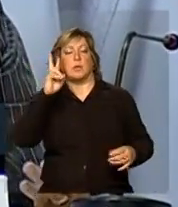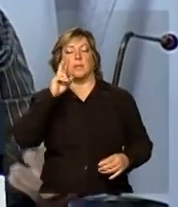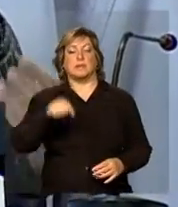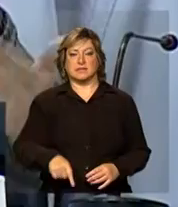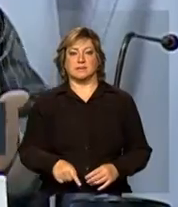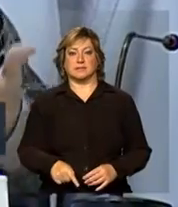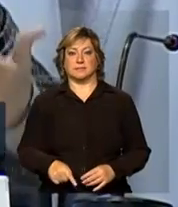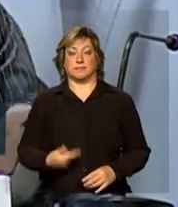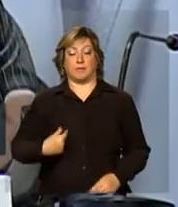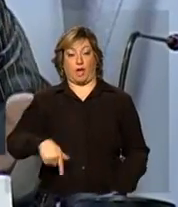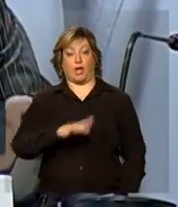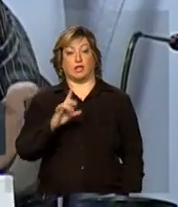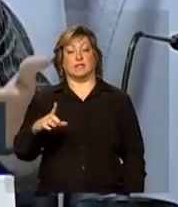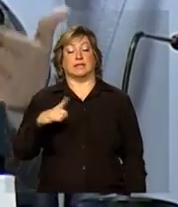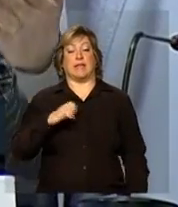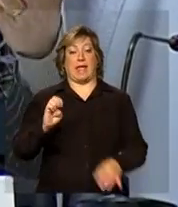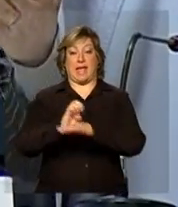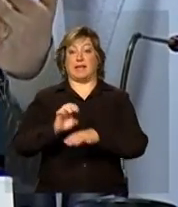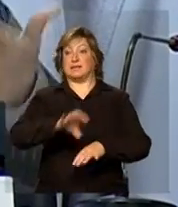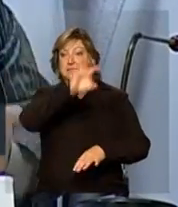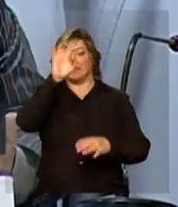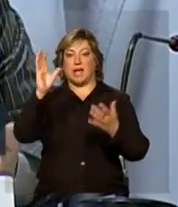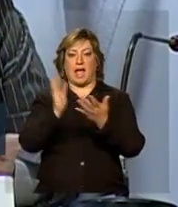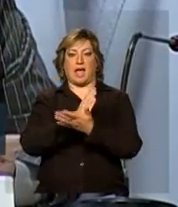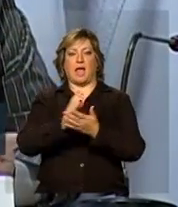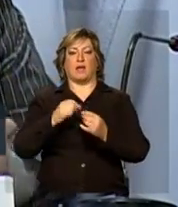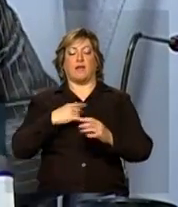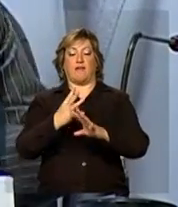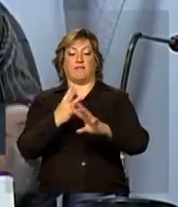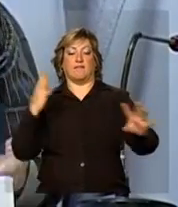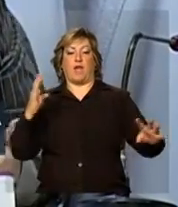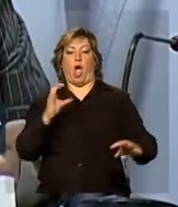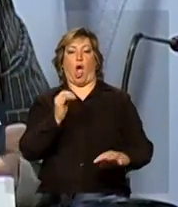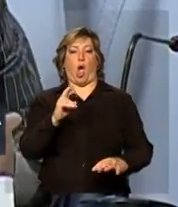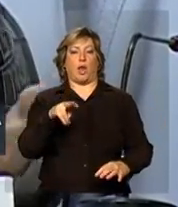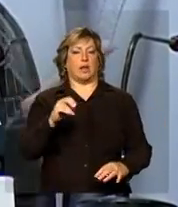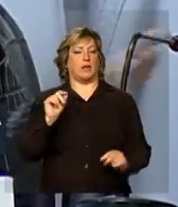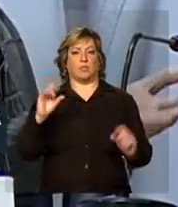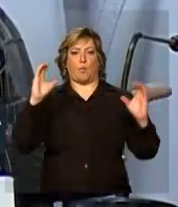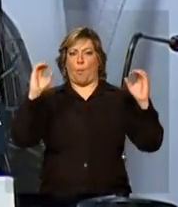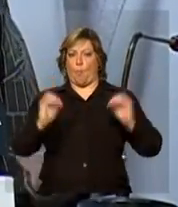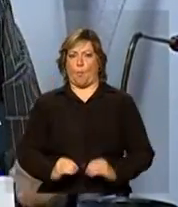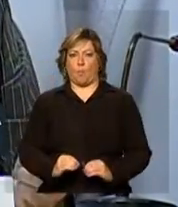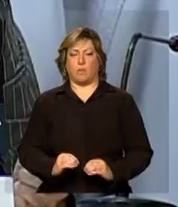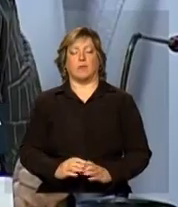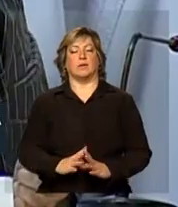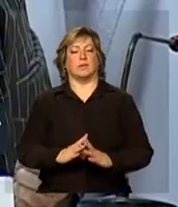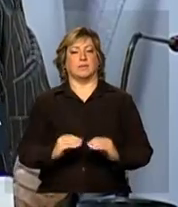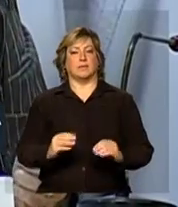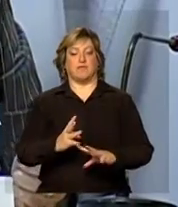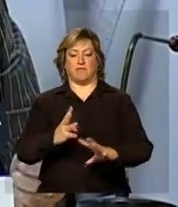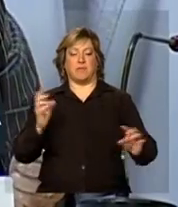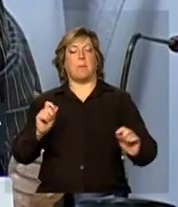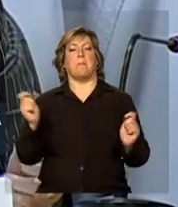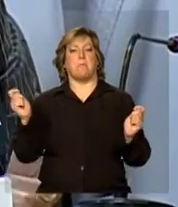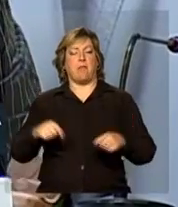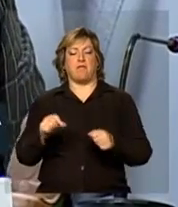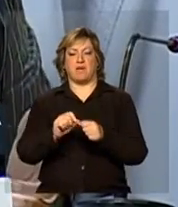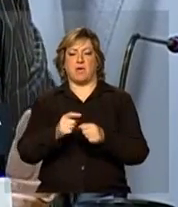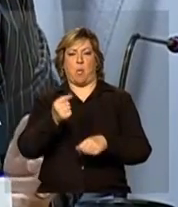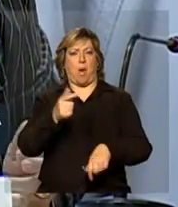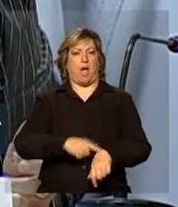né? A gente já tem estados onde a fila de córnea é zero, quer dizer, pode-se fazer um transplante quase